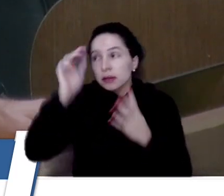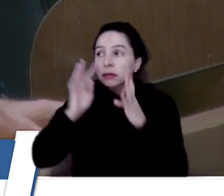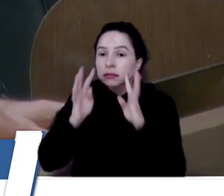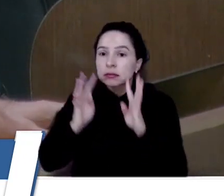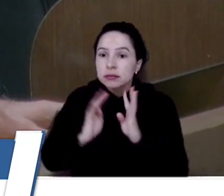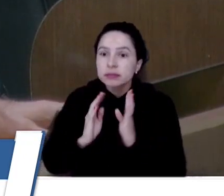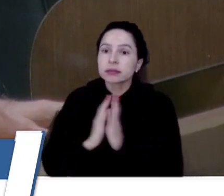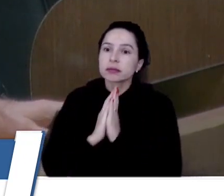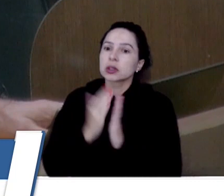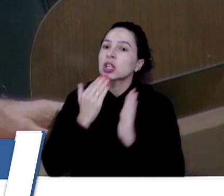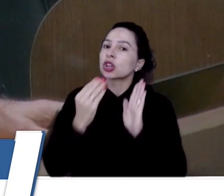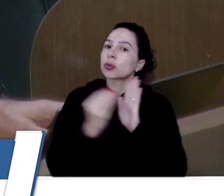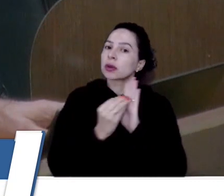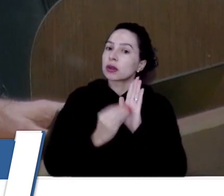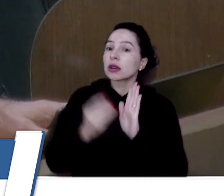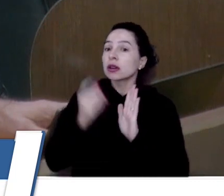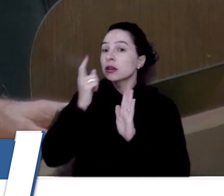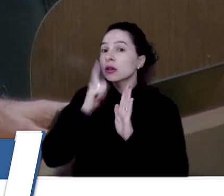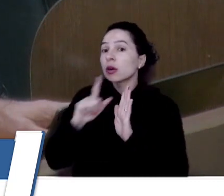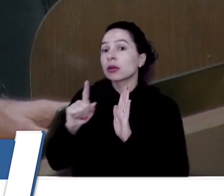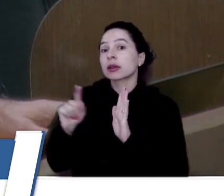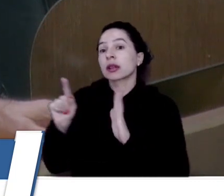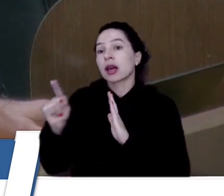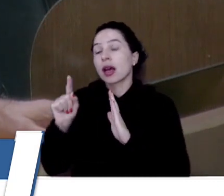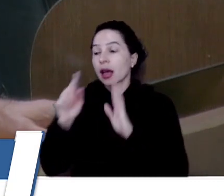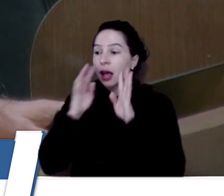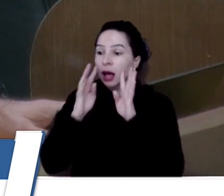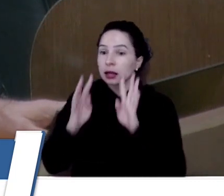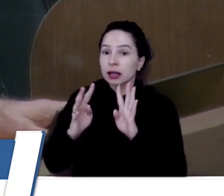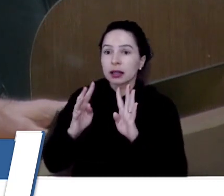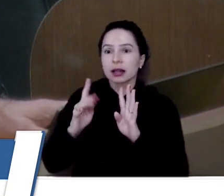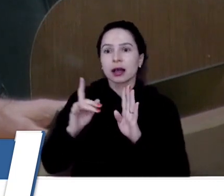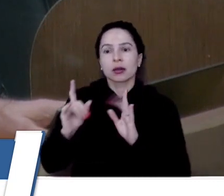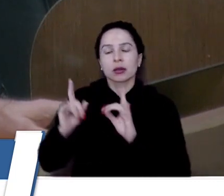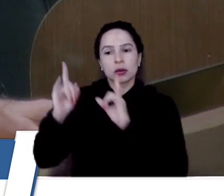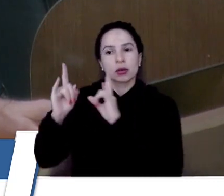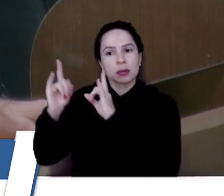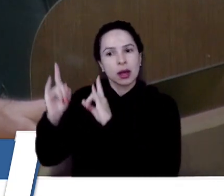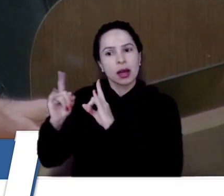esses requerimentos e procure tomar uma atenção a esses imóveis realmente que